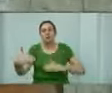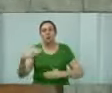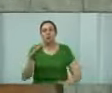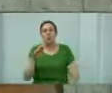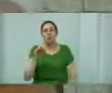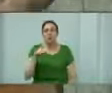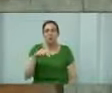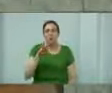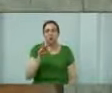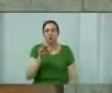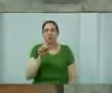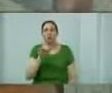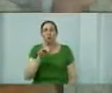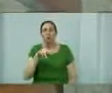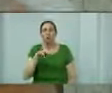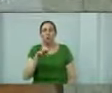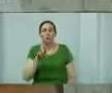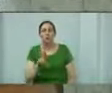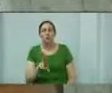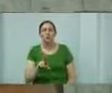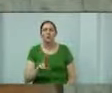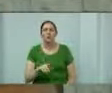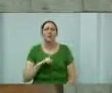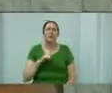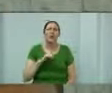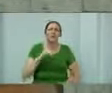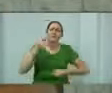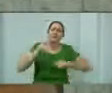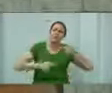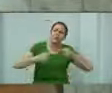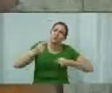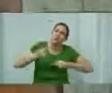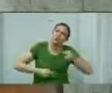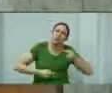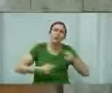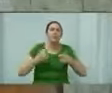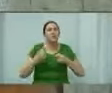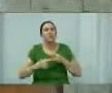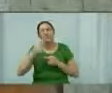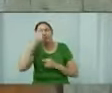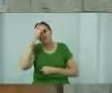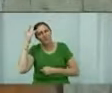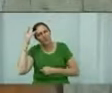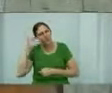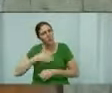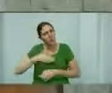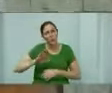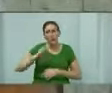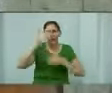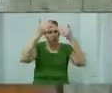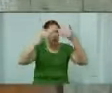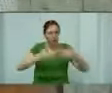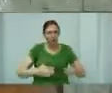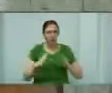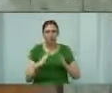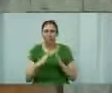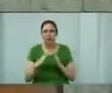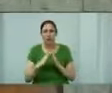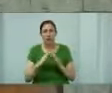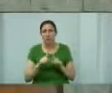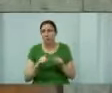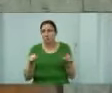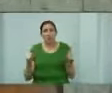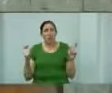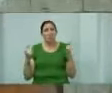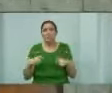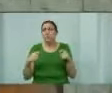discussão grande, porque às vezes o cara não quer na frente do prédio dele, da casa dele. Nós vamos ter que, alguma coisa, para